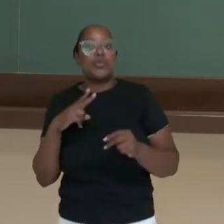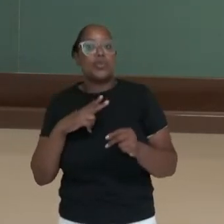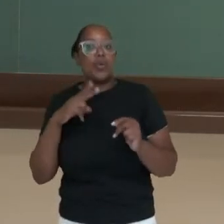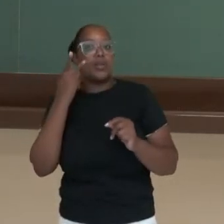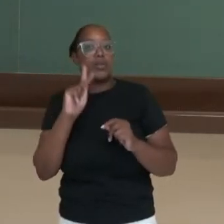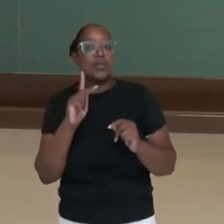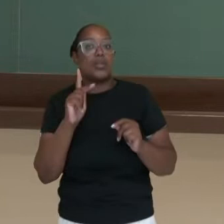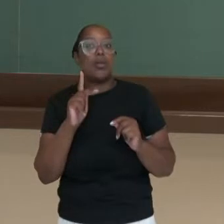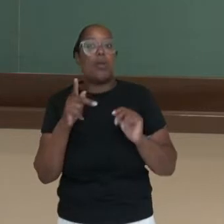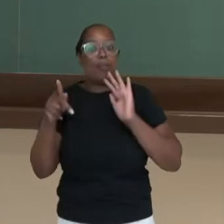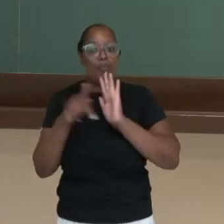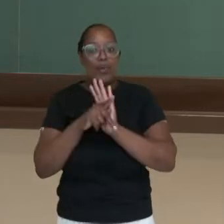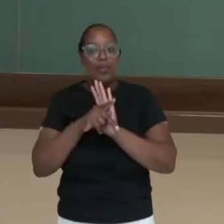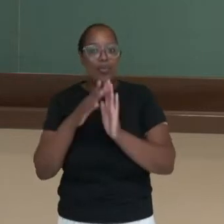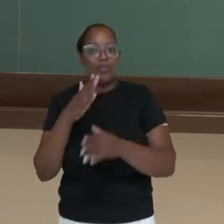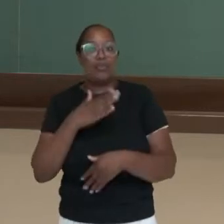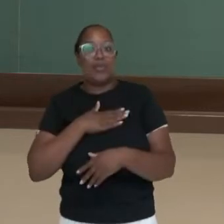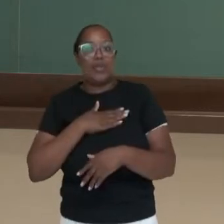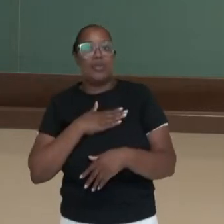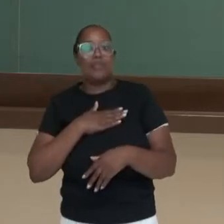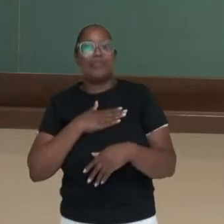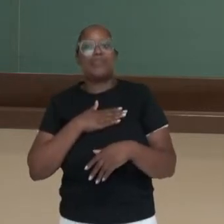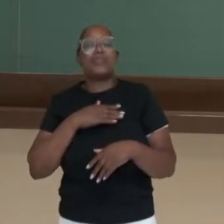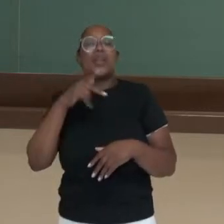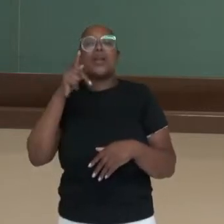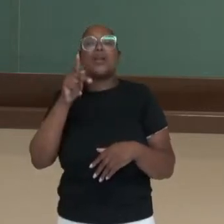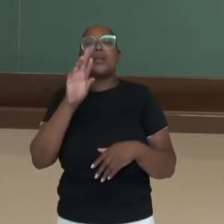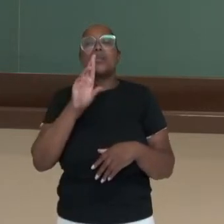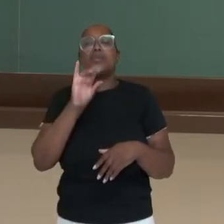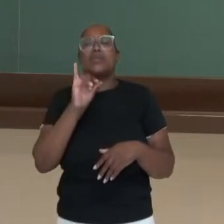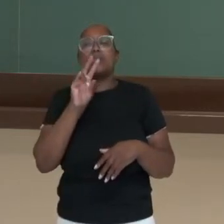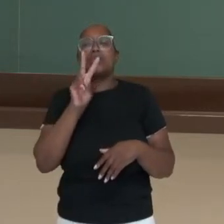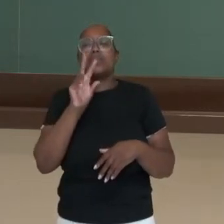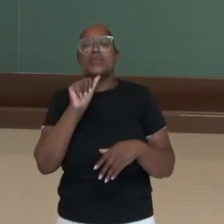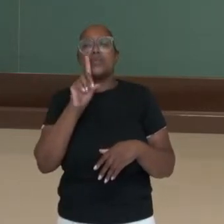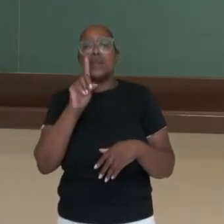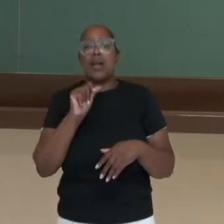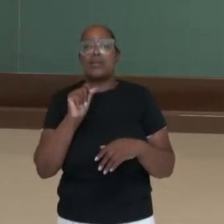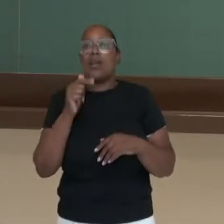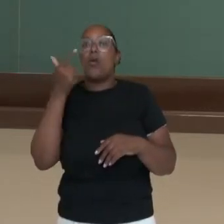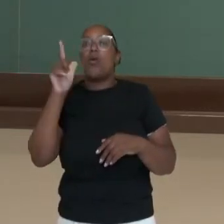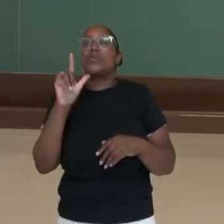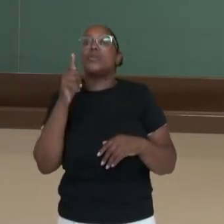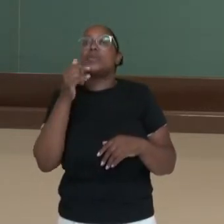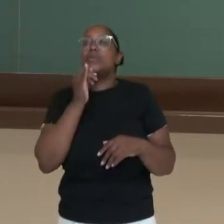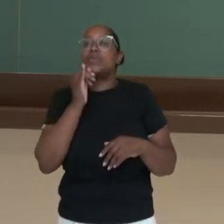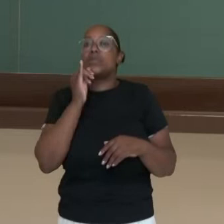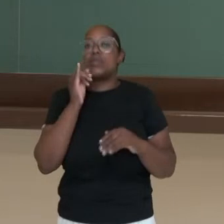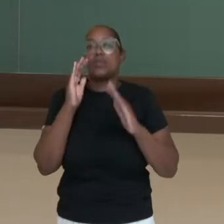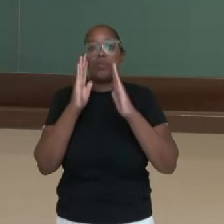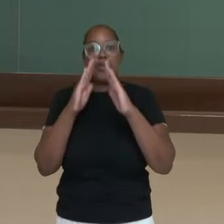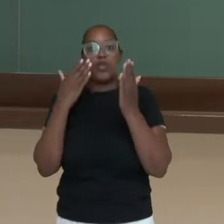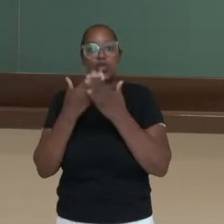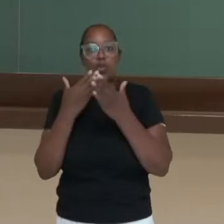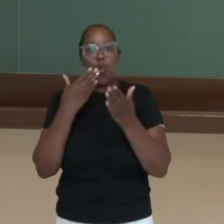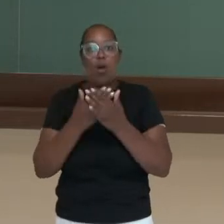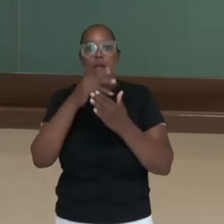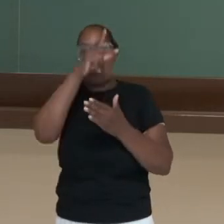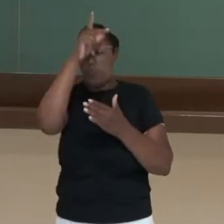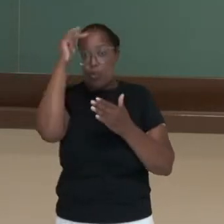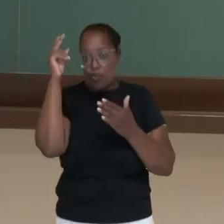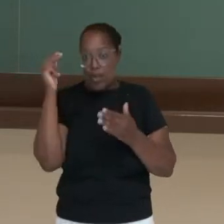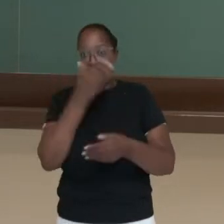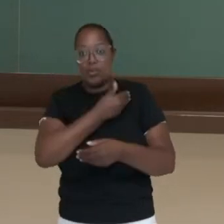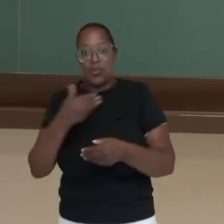A propriedade privada, por exemplo, a gente pode fazer uma diferenciação entre a escola pública e a escola privada, né? Eu tinha dito que a